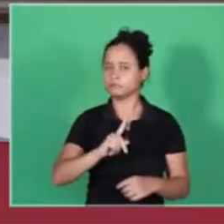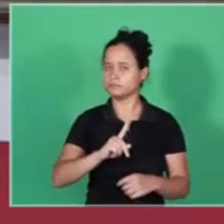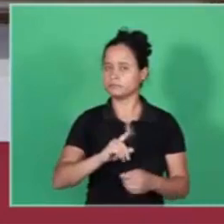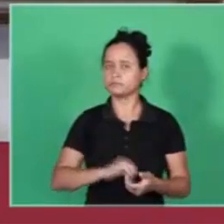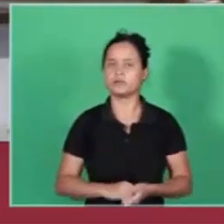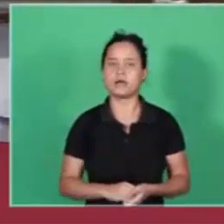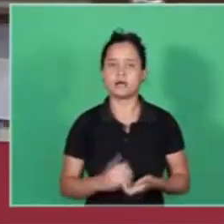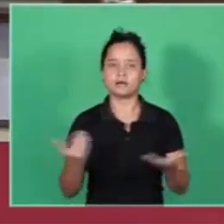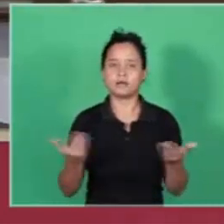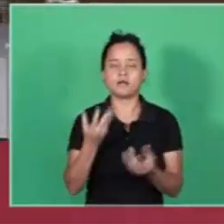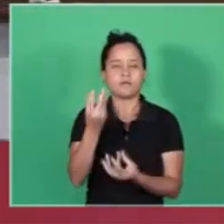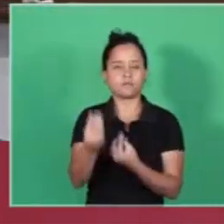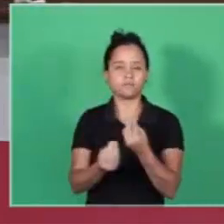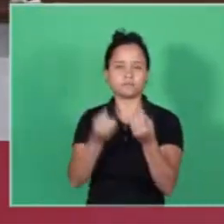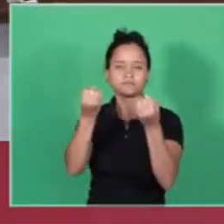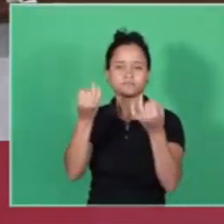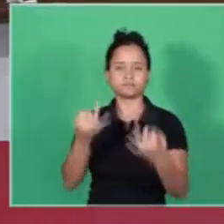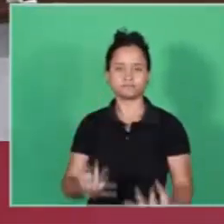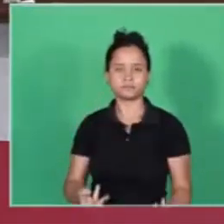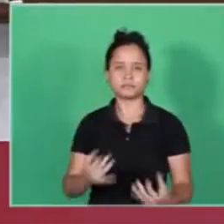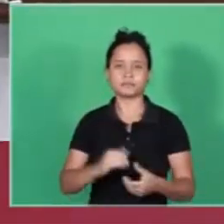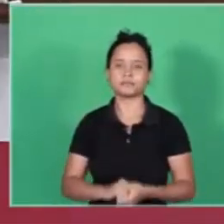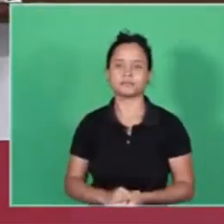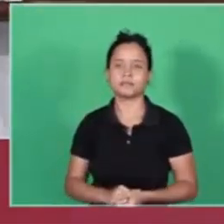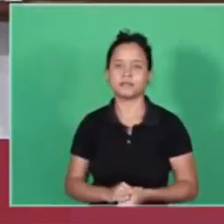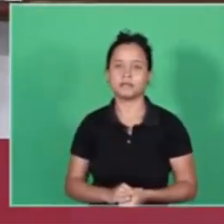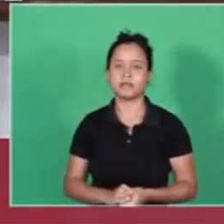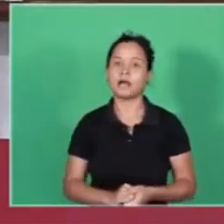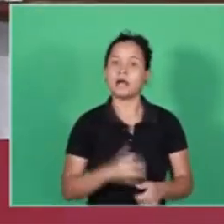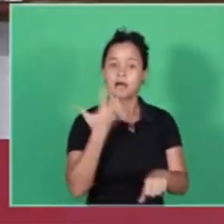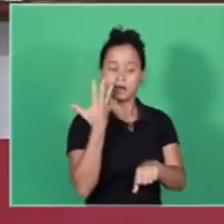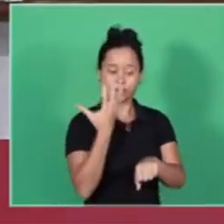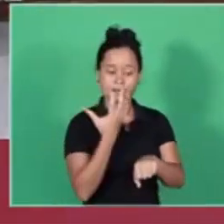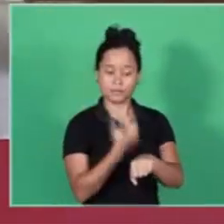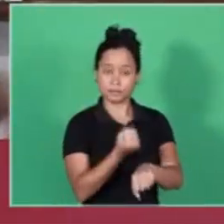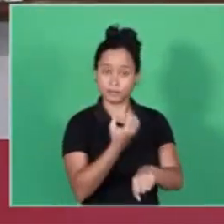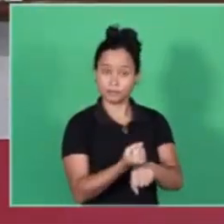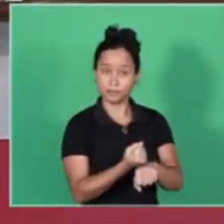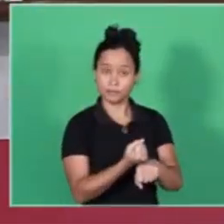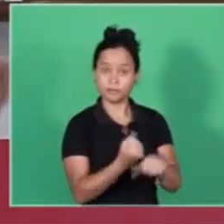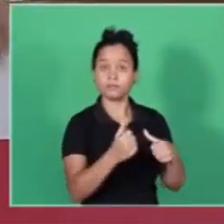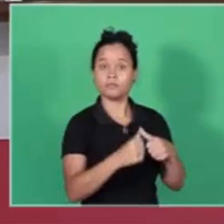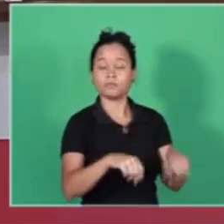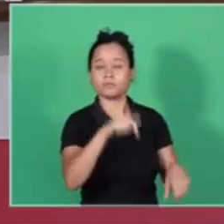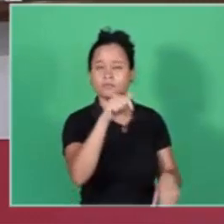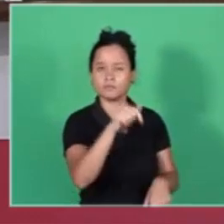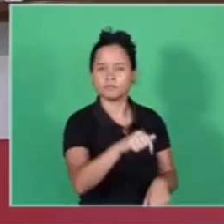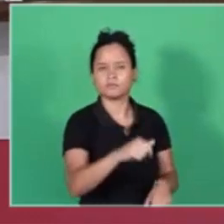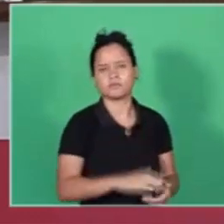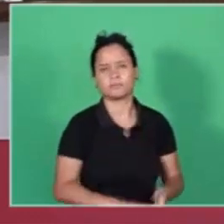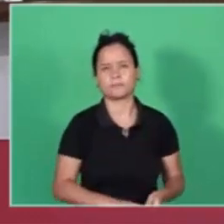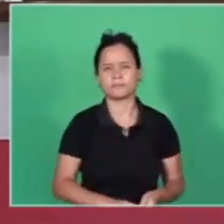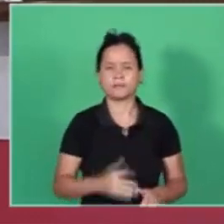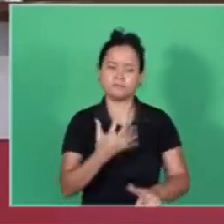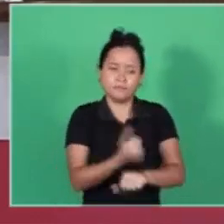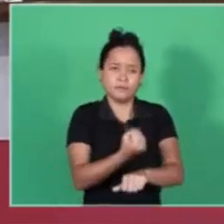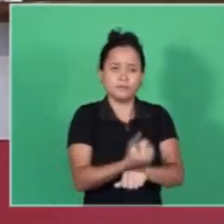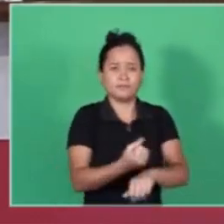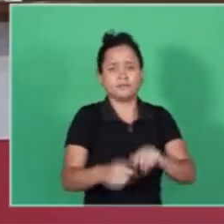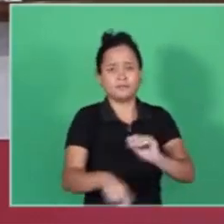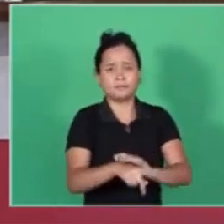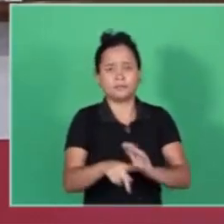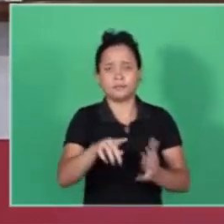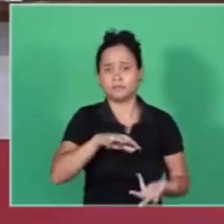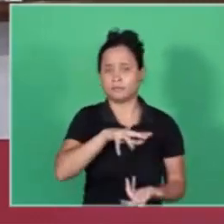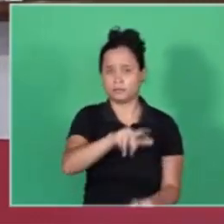A matéria ficou aqui. Ninguém joga essa matéria para cima. Ninguém. Não tem como tirar a matéria do canto dela que está aqui. Ninguém